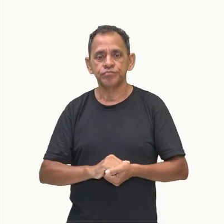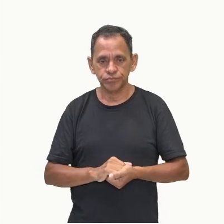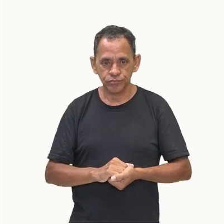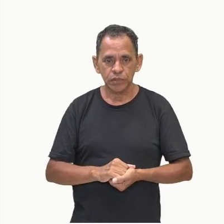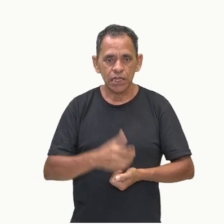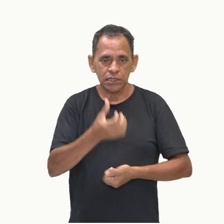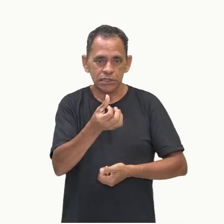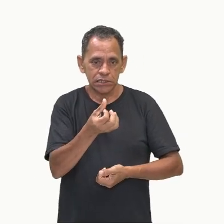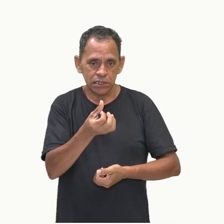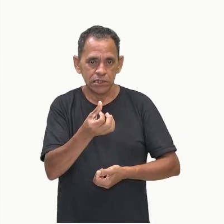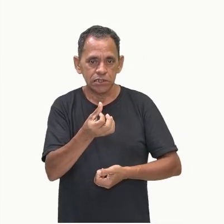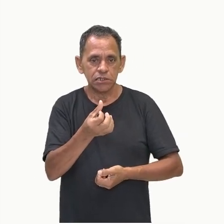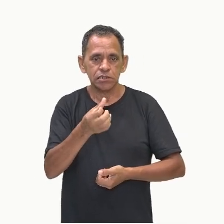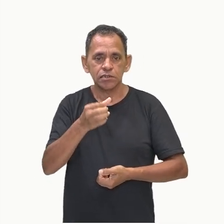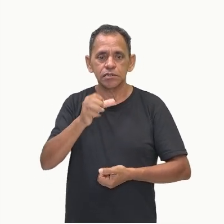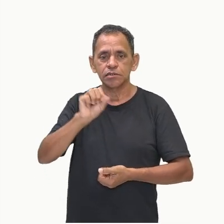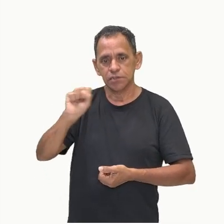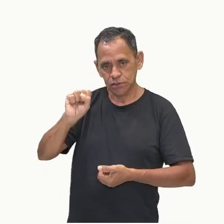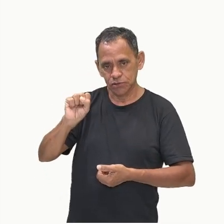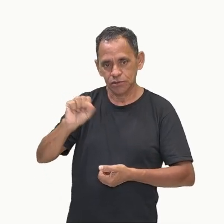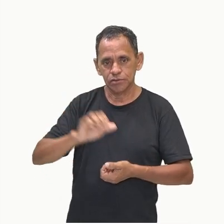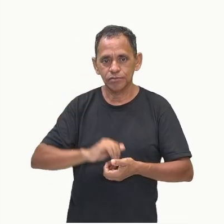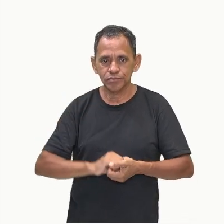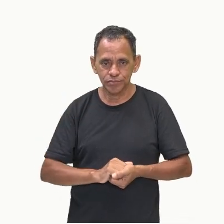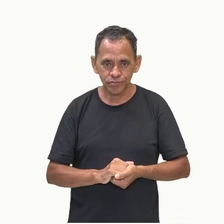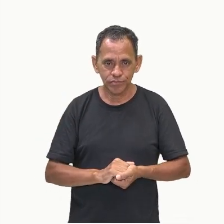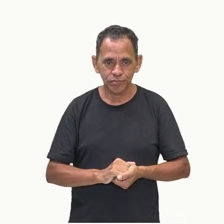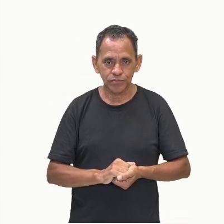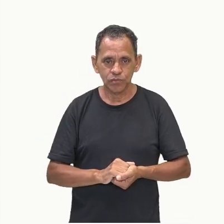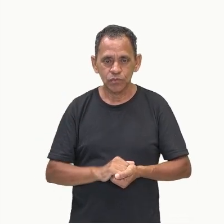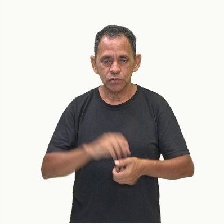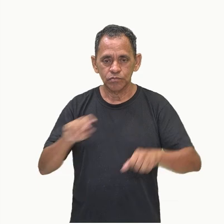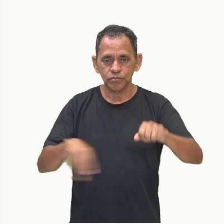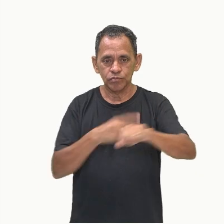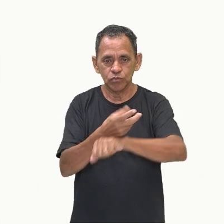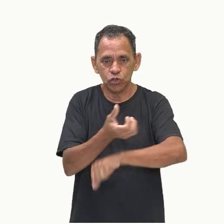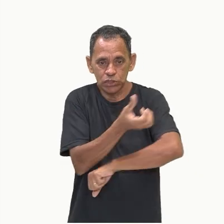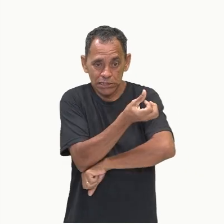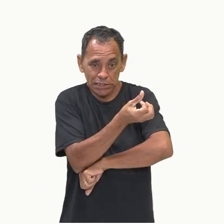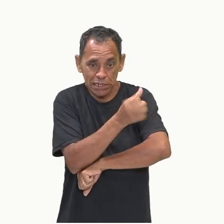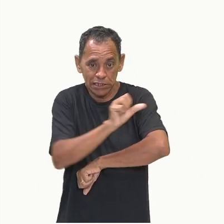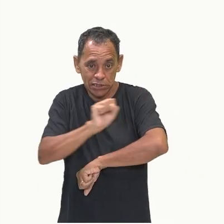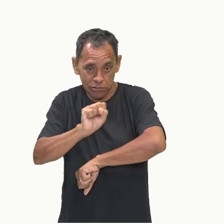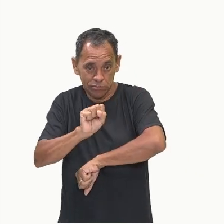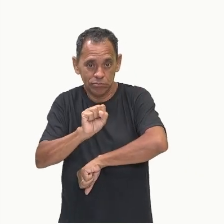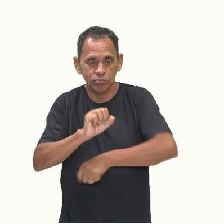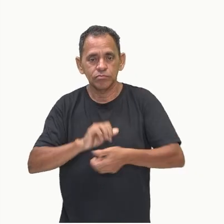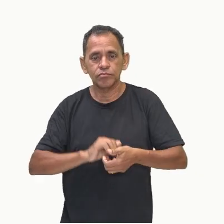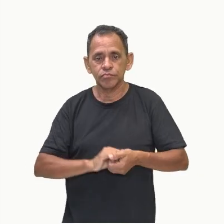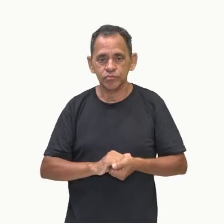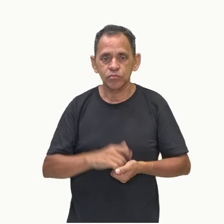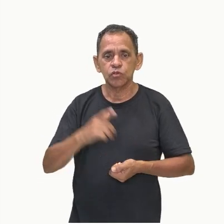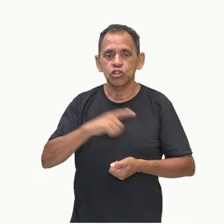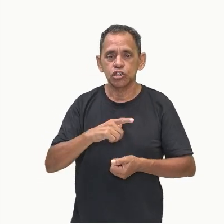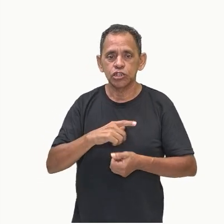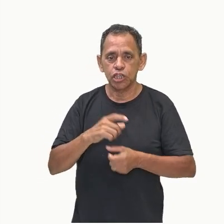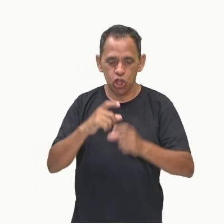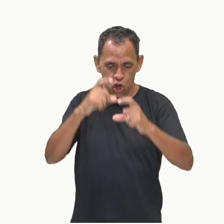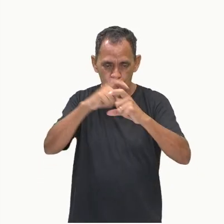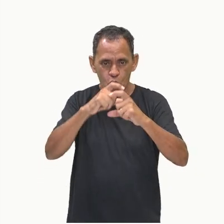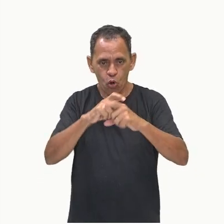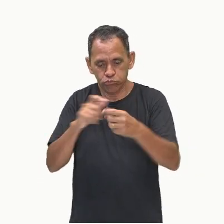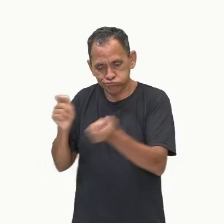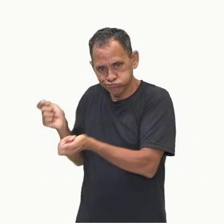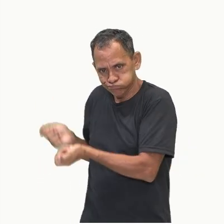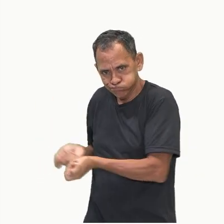vai dar 6 segundos então após 6 segundos nós vamos ter a bolinha de golf passando aí pela